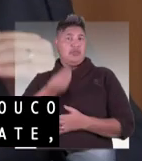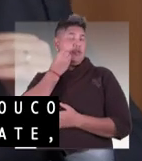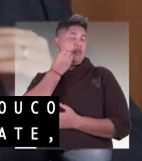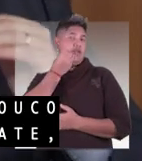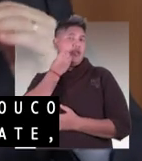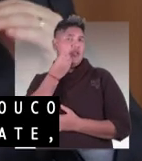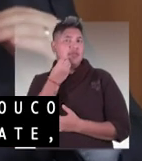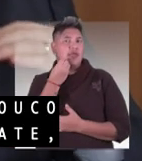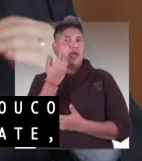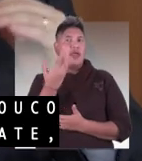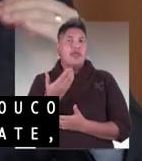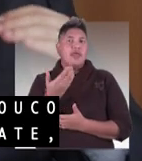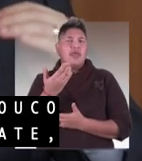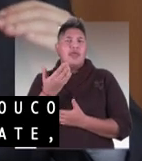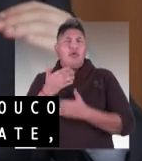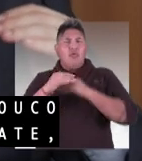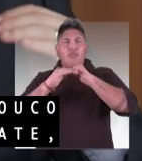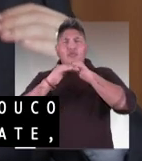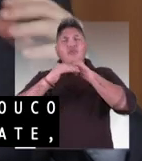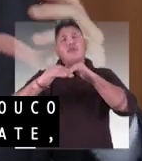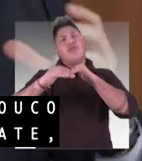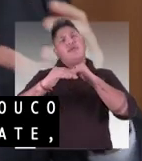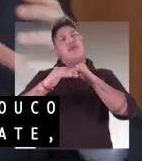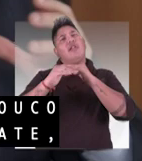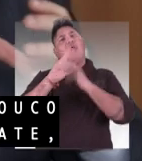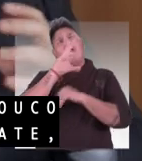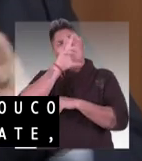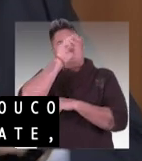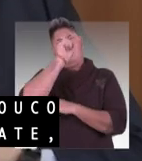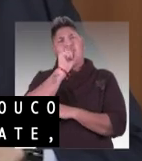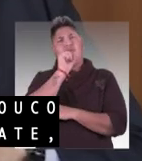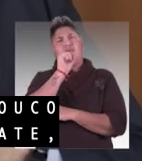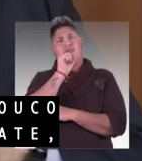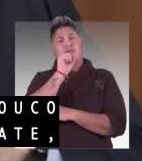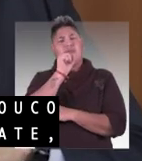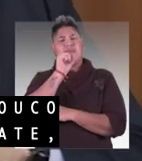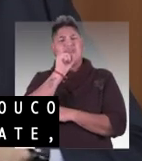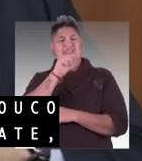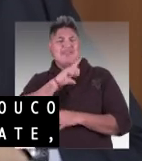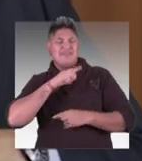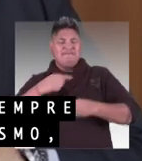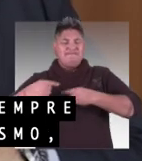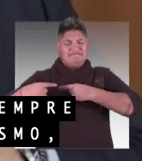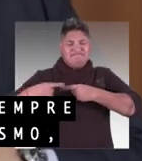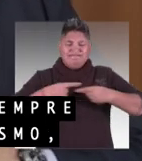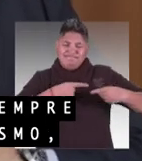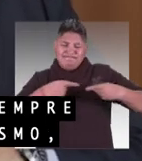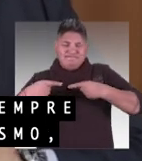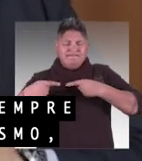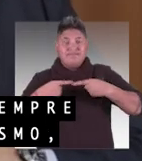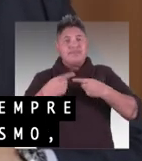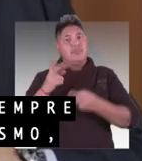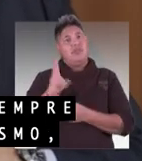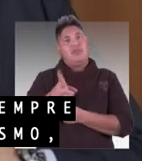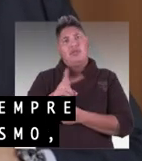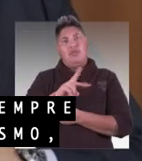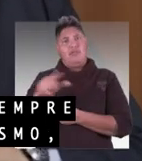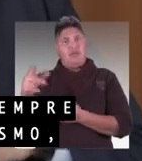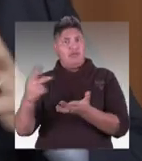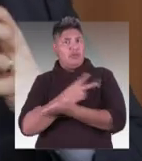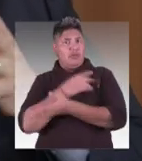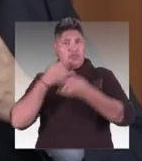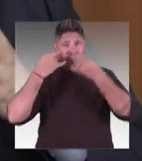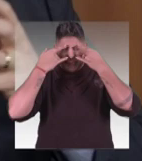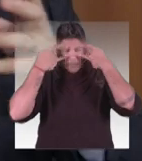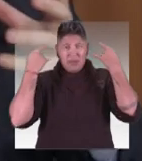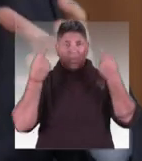tentar nivelar um pouco as forças nesse embate que é natural e vai sempre existir no capitalismo, que